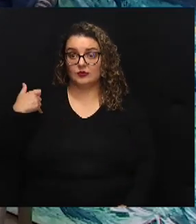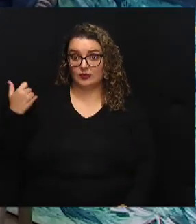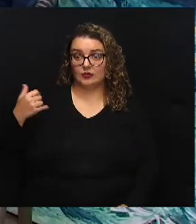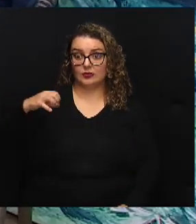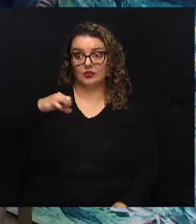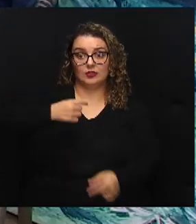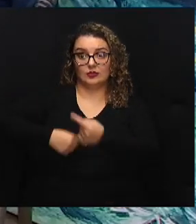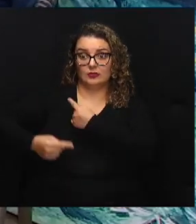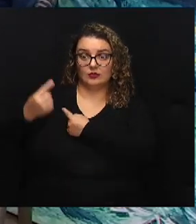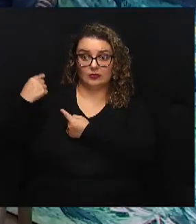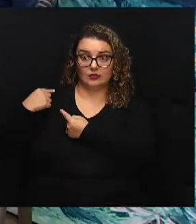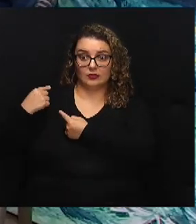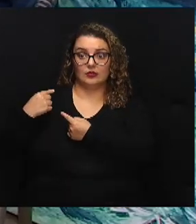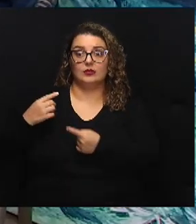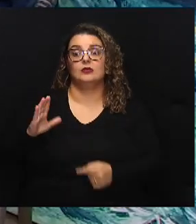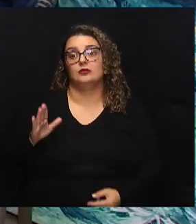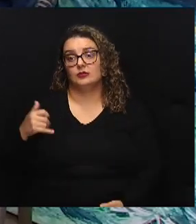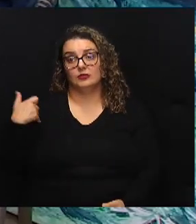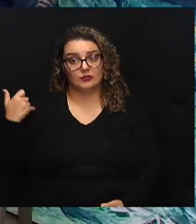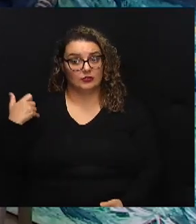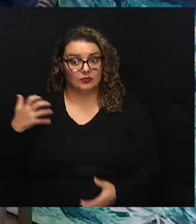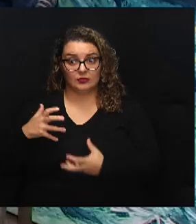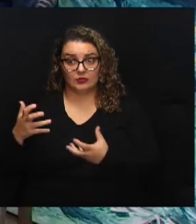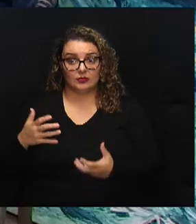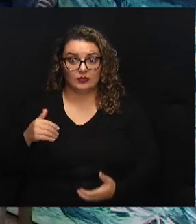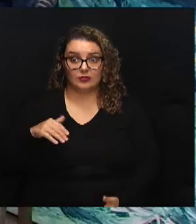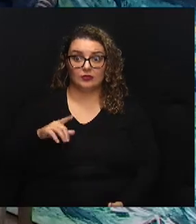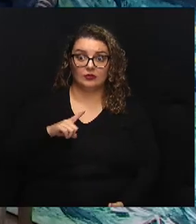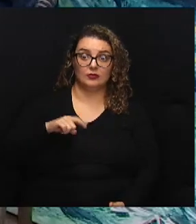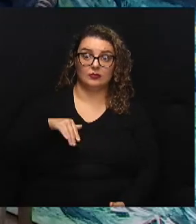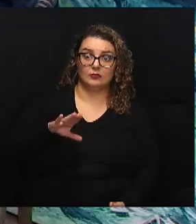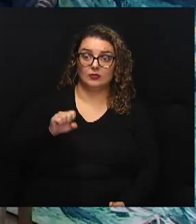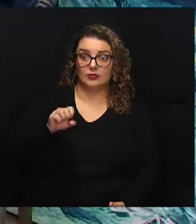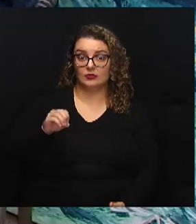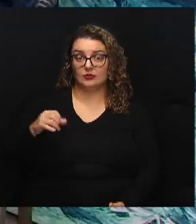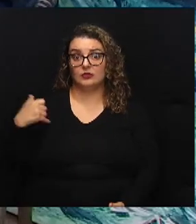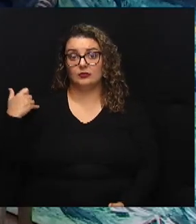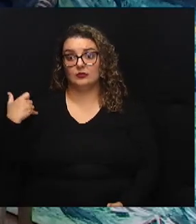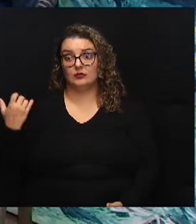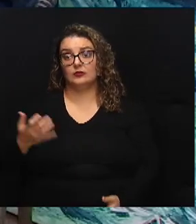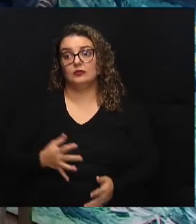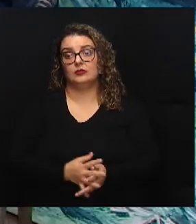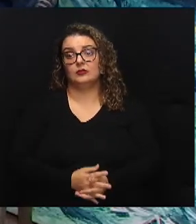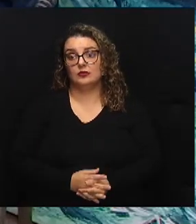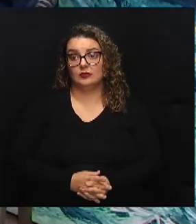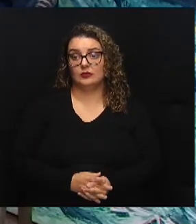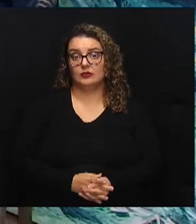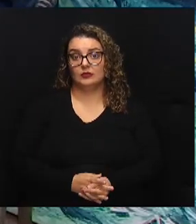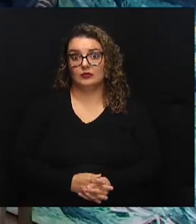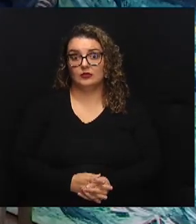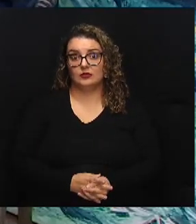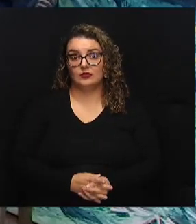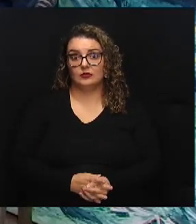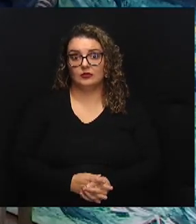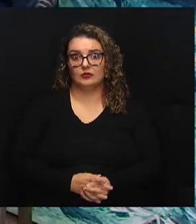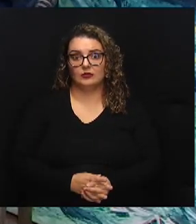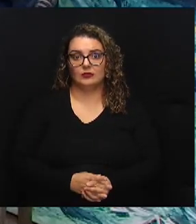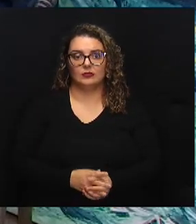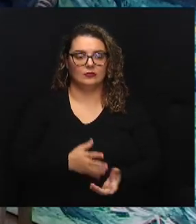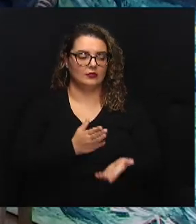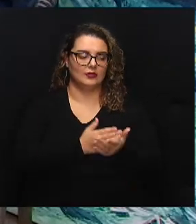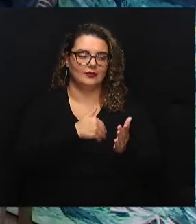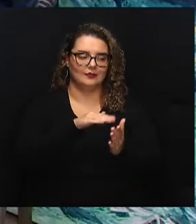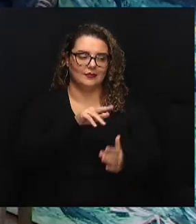anos atrás eu já tinha muita idade. Eu tenho mais de 80 anos. Então... Mas parar de pintar jamais,